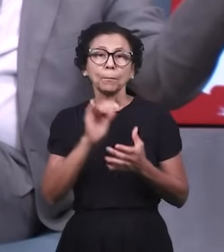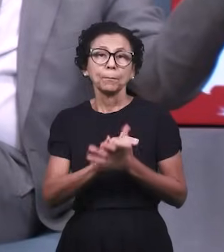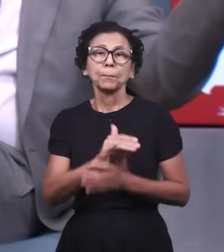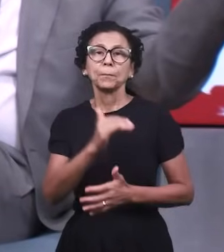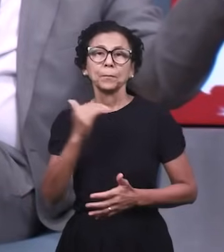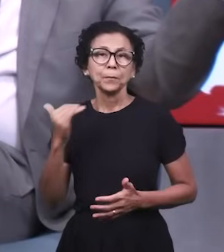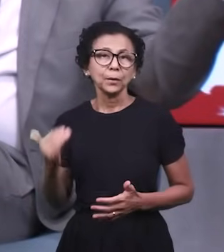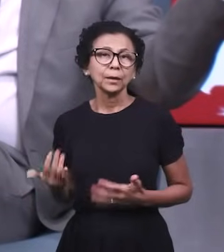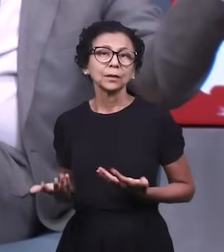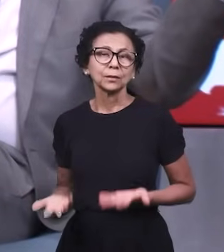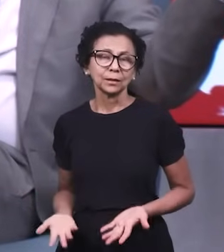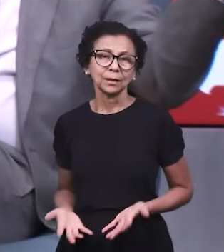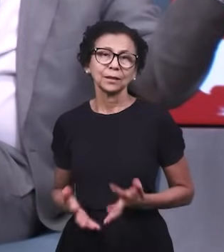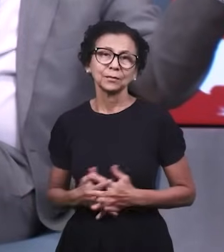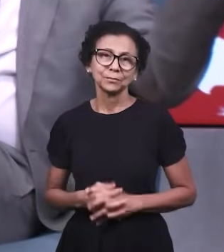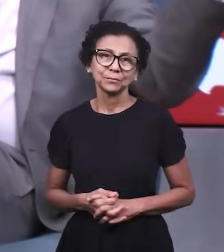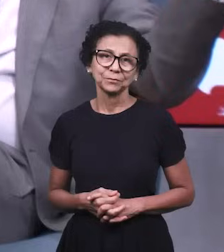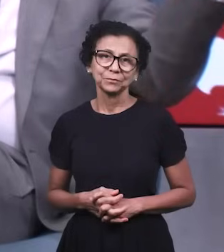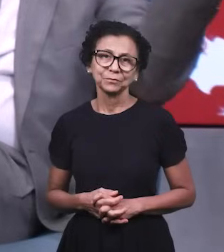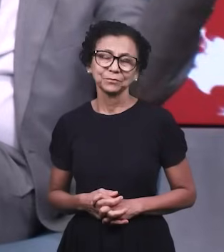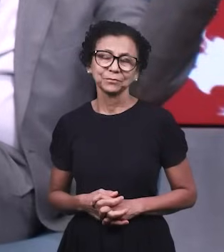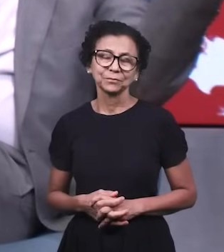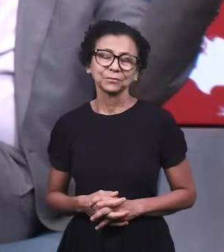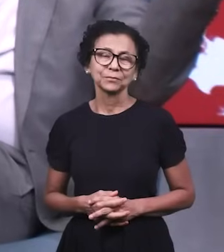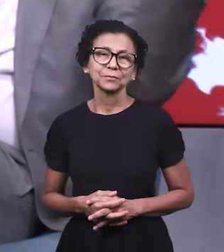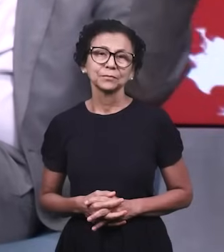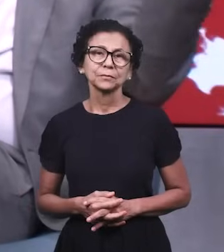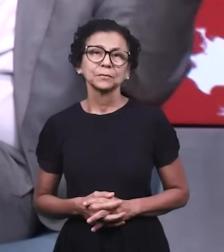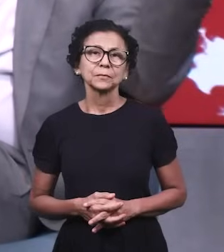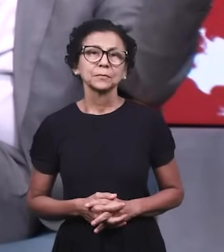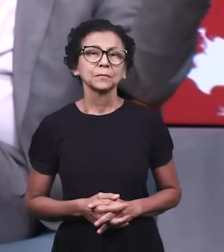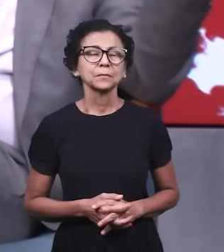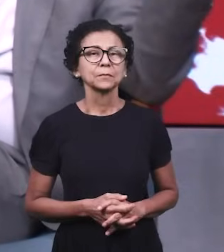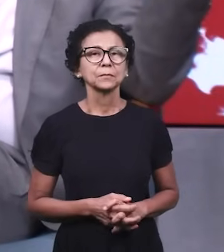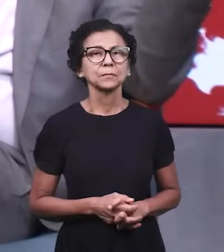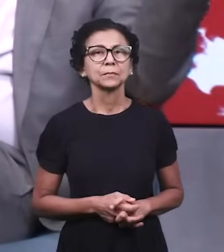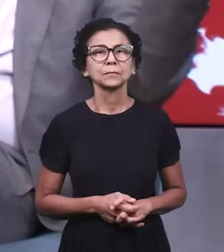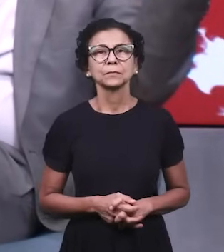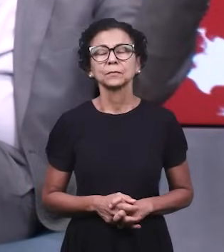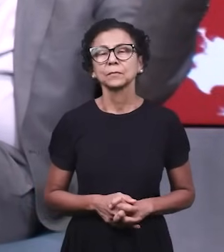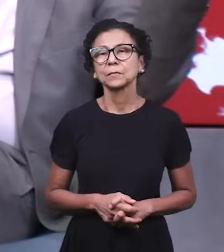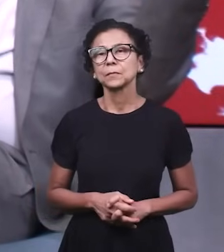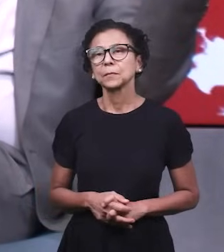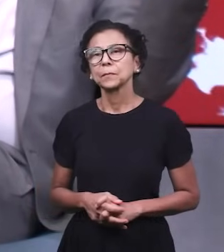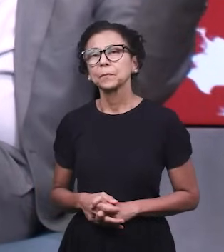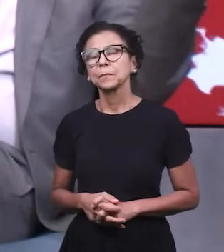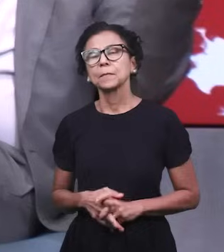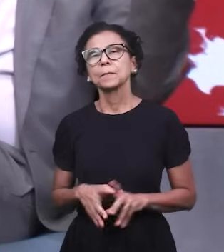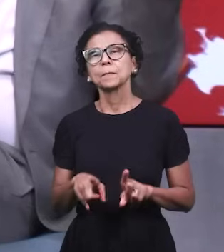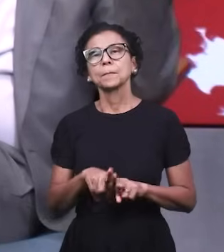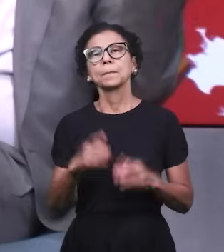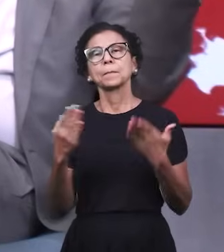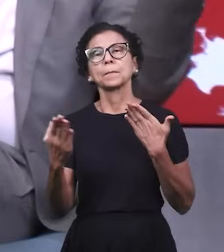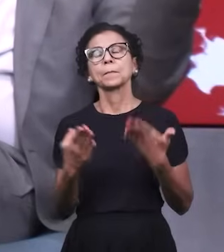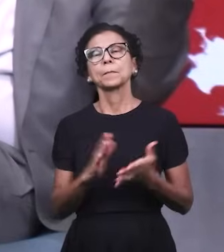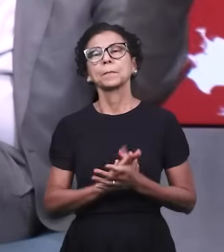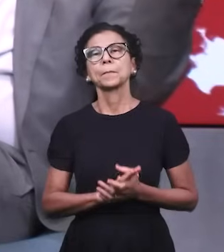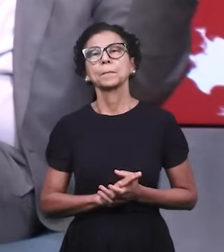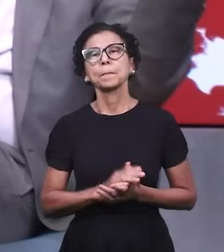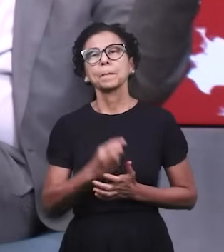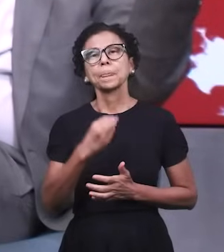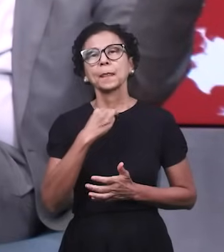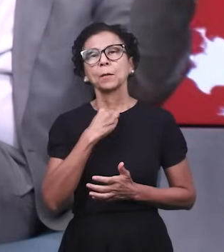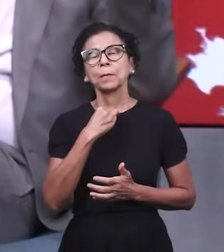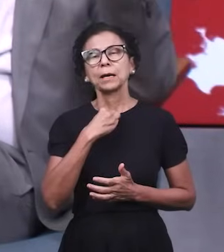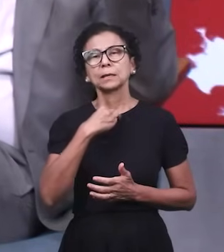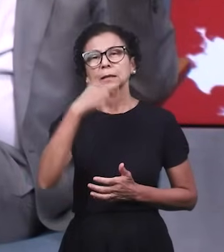Marta e Maria também fala, Marta é o tipo de uma igreja que questiona, que diz um